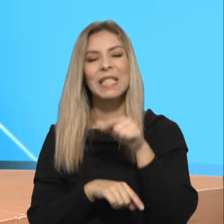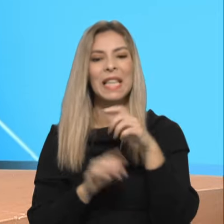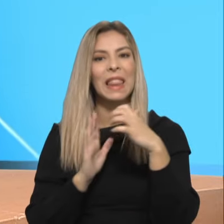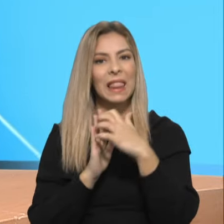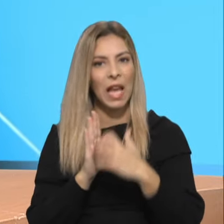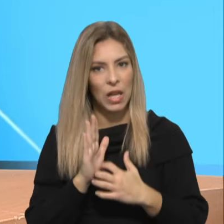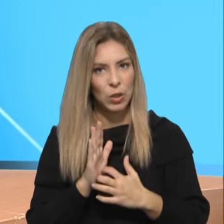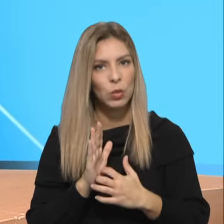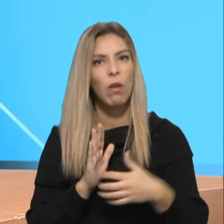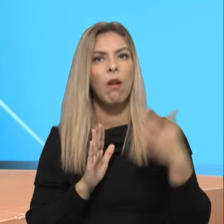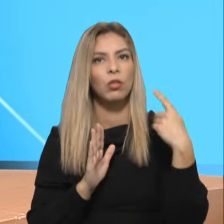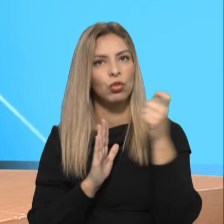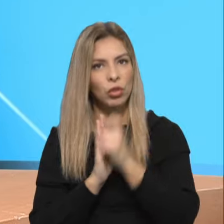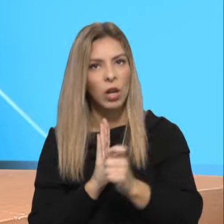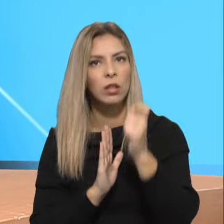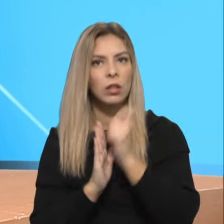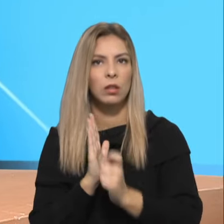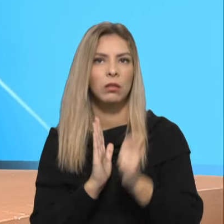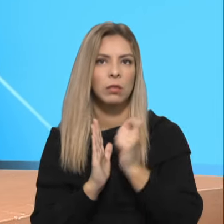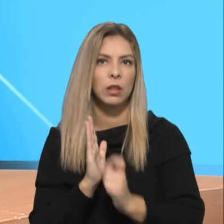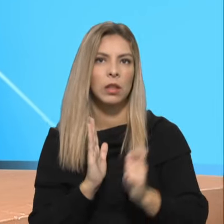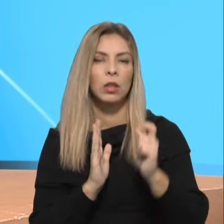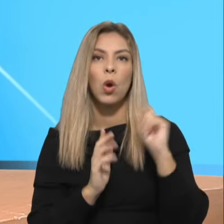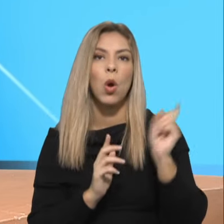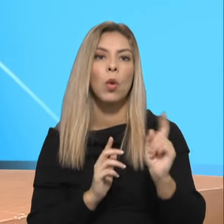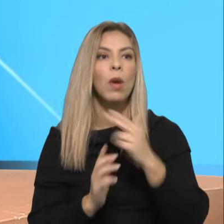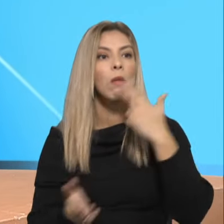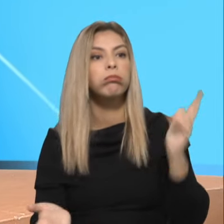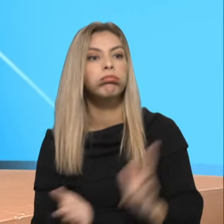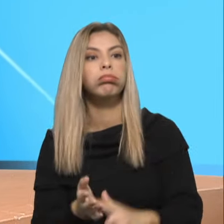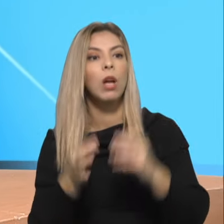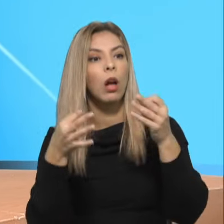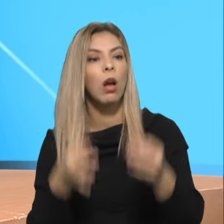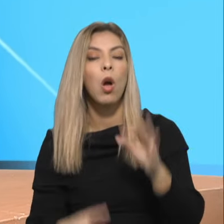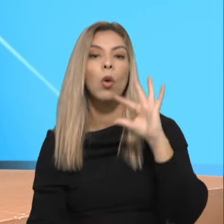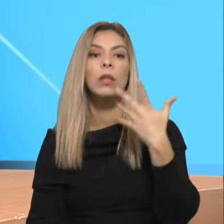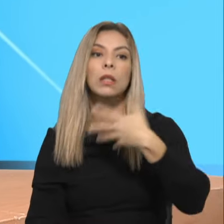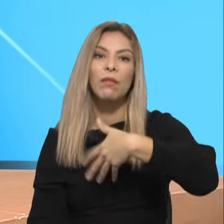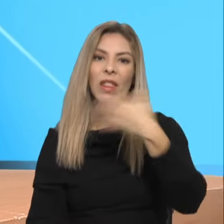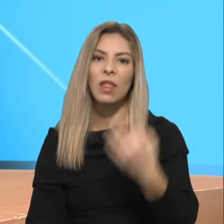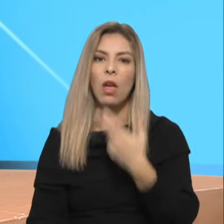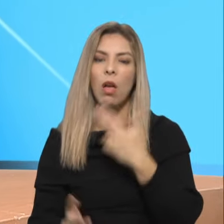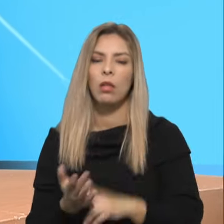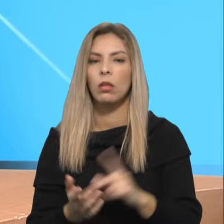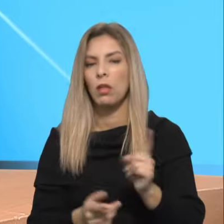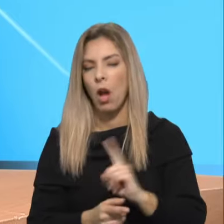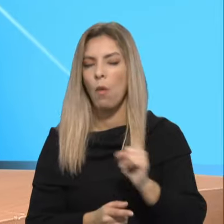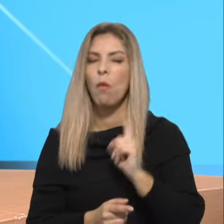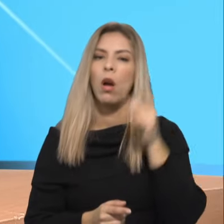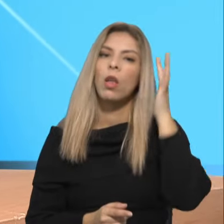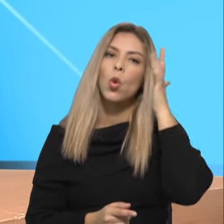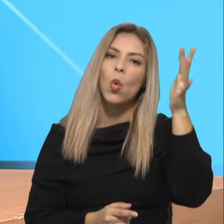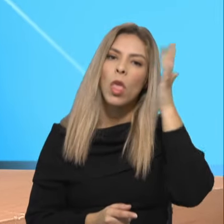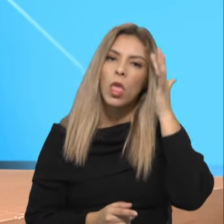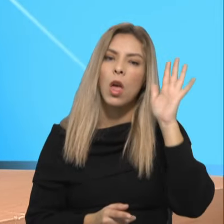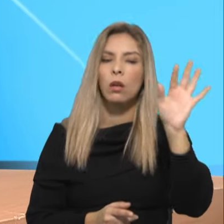texto que já foi escrito de maneira teológica. Isto não é uma reprodução factual do que aconteceu, como nós sabemos. É uma criação teológica, com base naturalmente